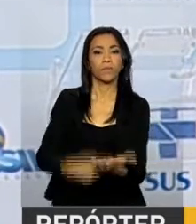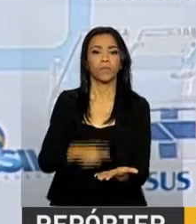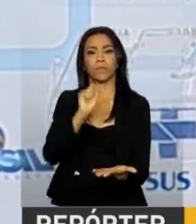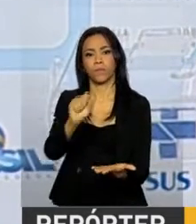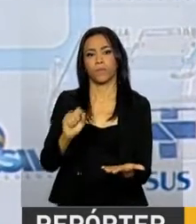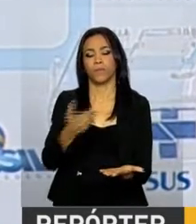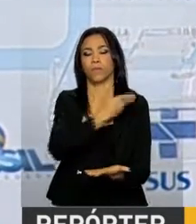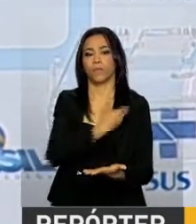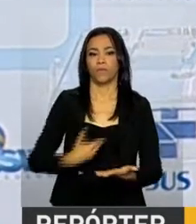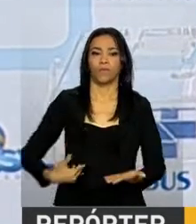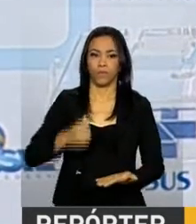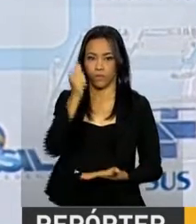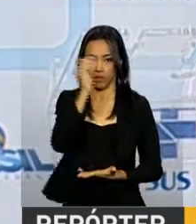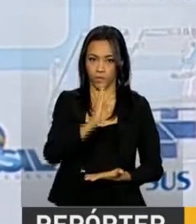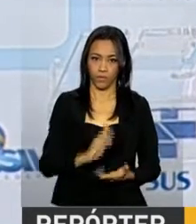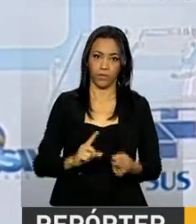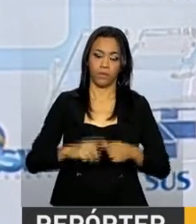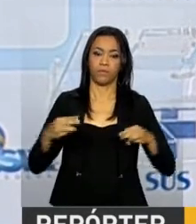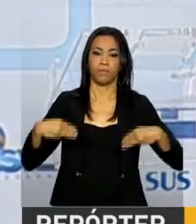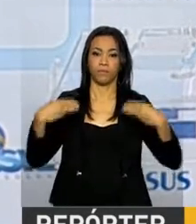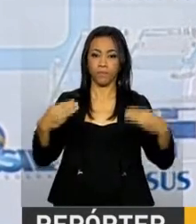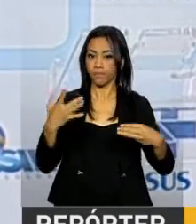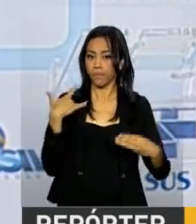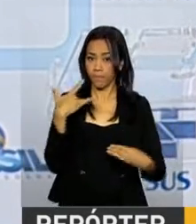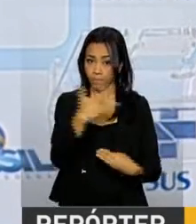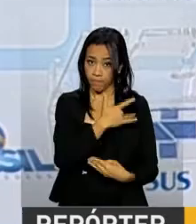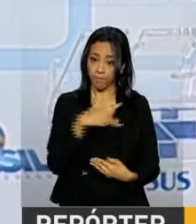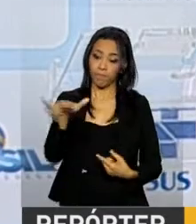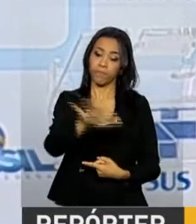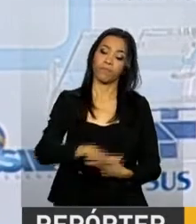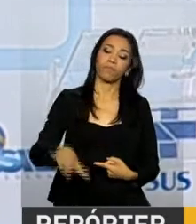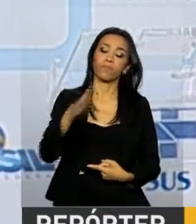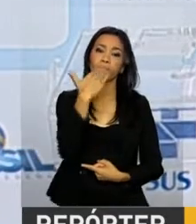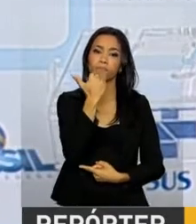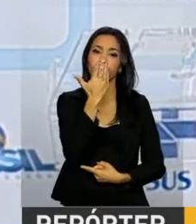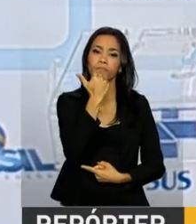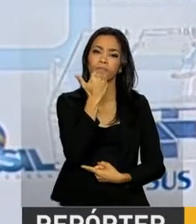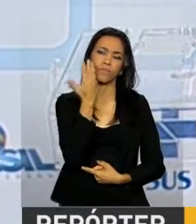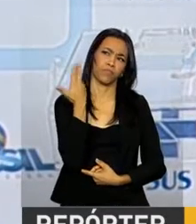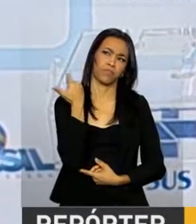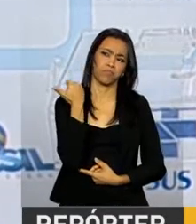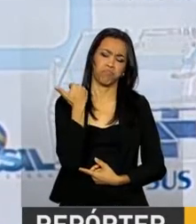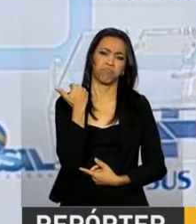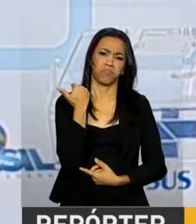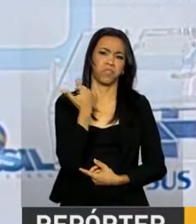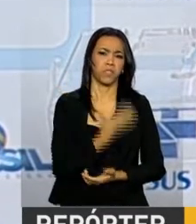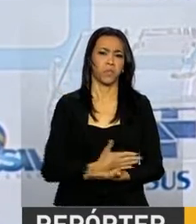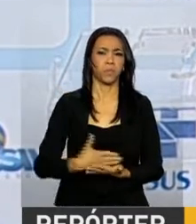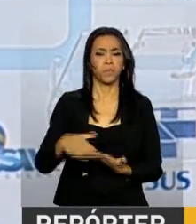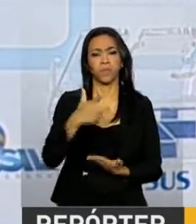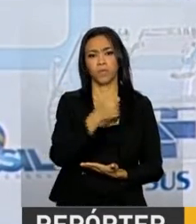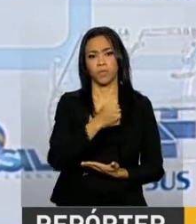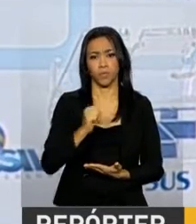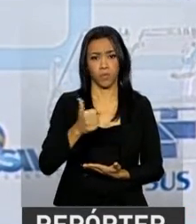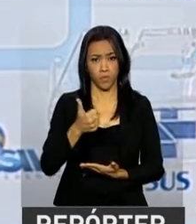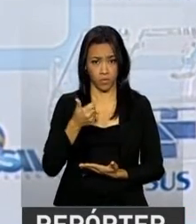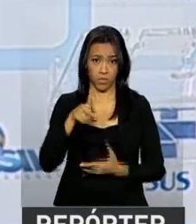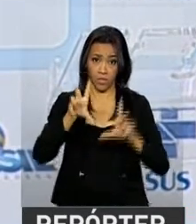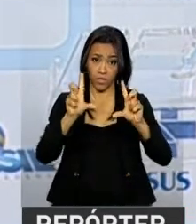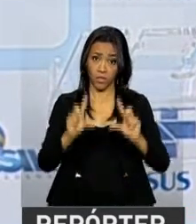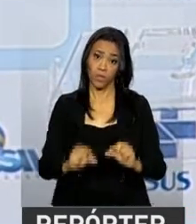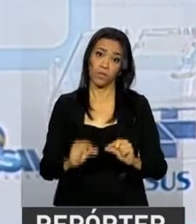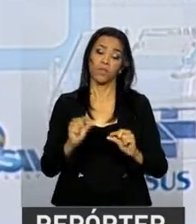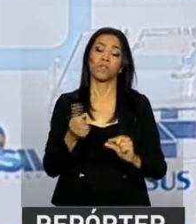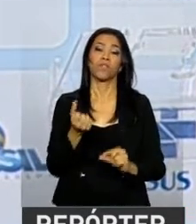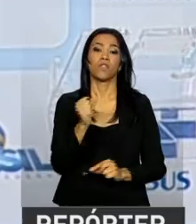do governo brasileiro, do Ministério da Saúde com as indústrias da alimentação vem desde 2011 e já tem ajudado a reduzir bastante os níveis